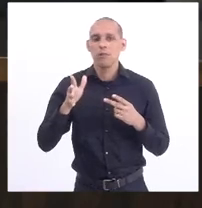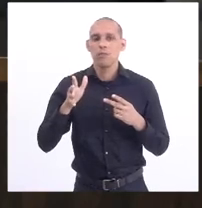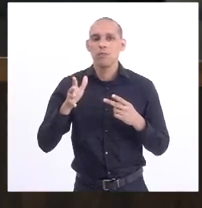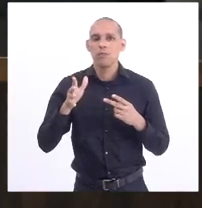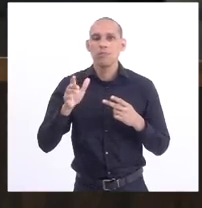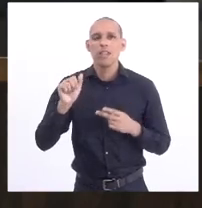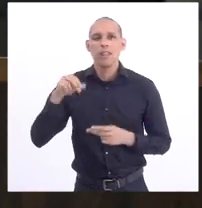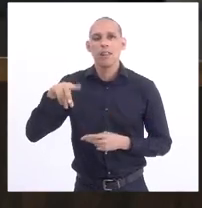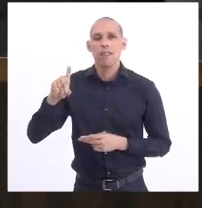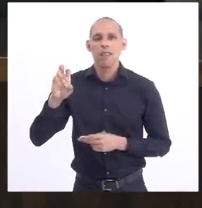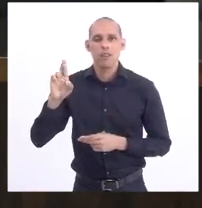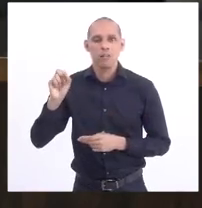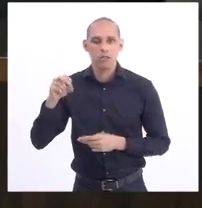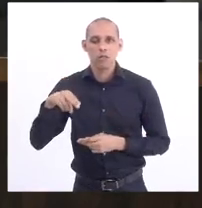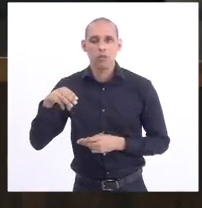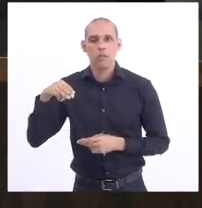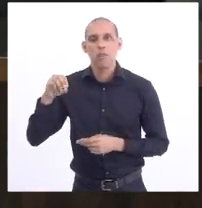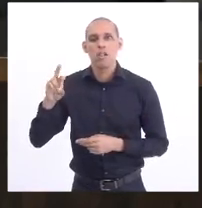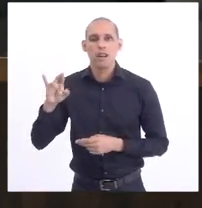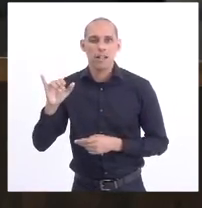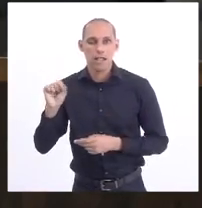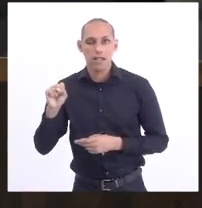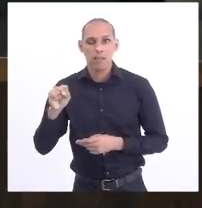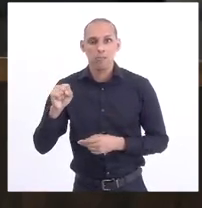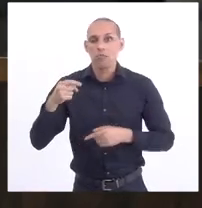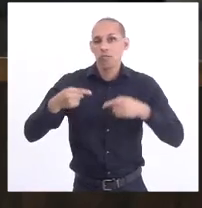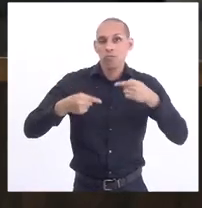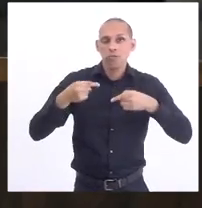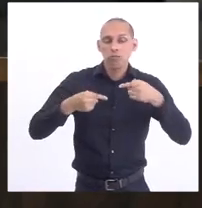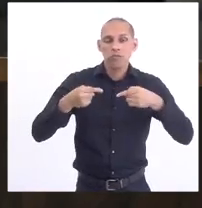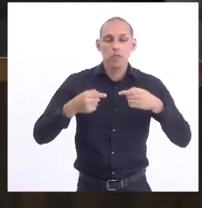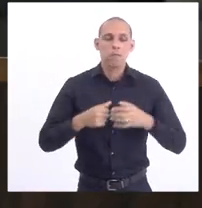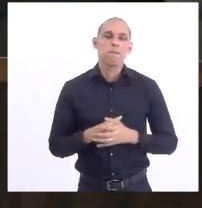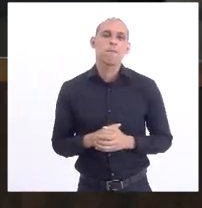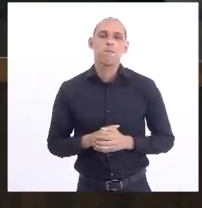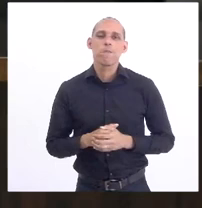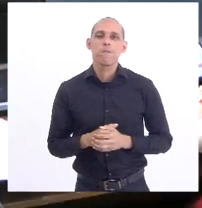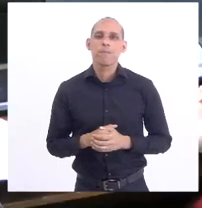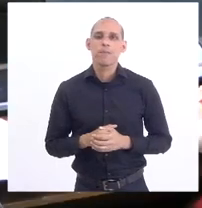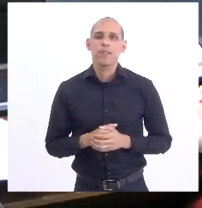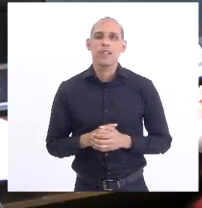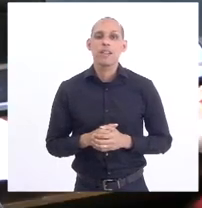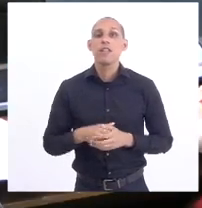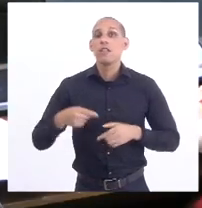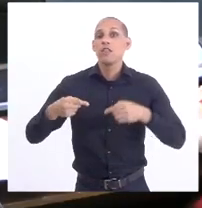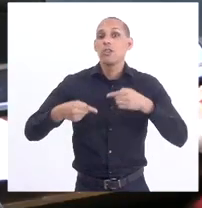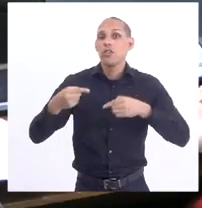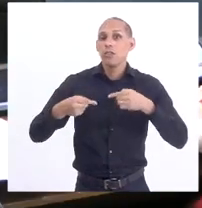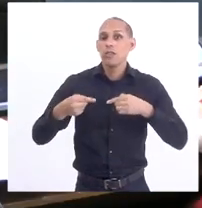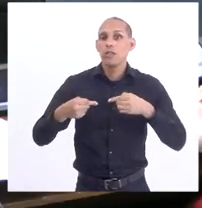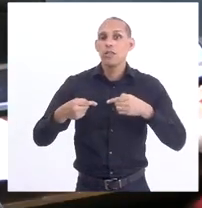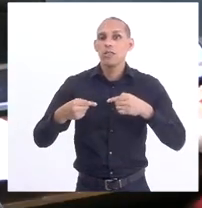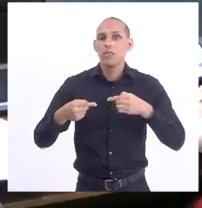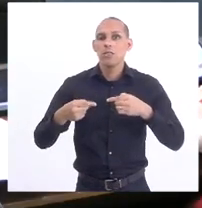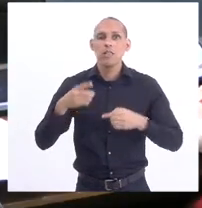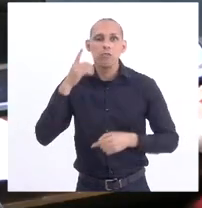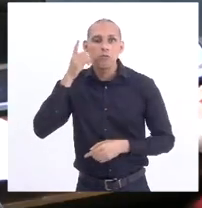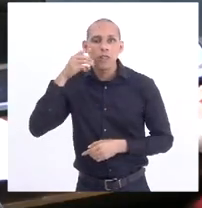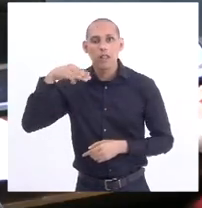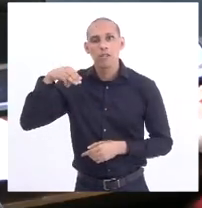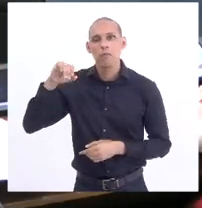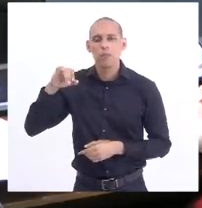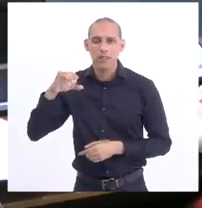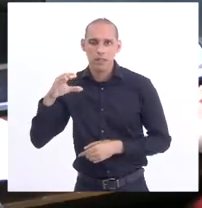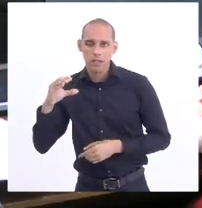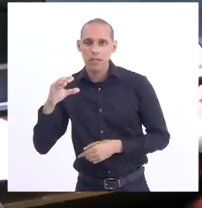Anderson Moraes. Os pareceres emitidos em discussão. Para discutir, presidente. Deputado Carlos Mink, para